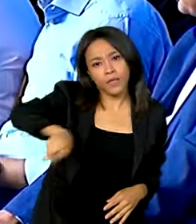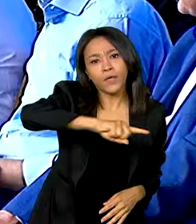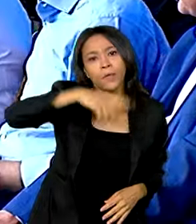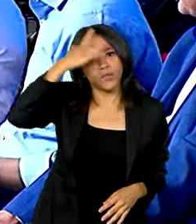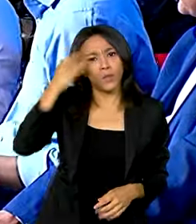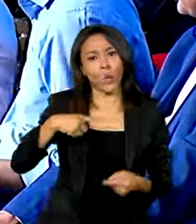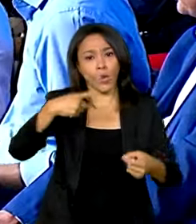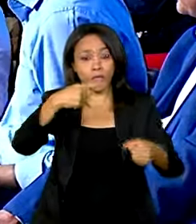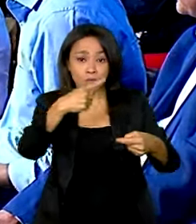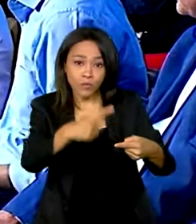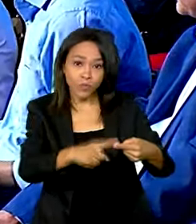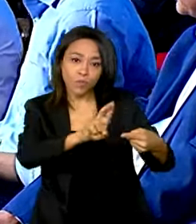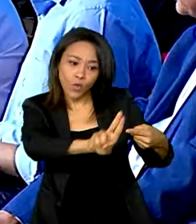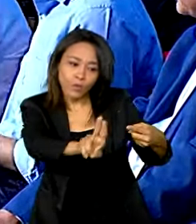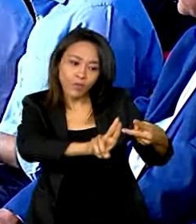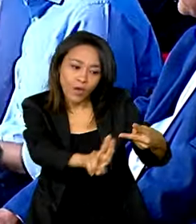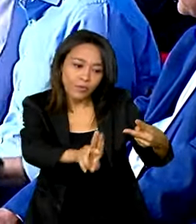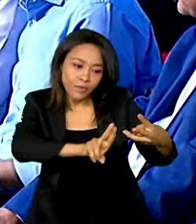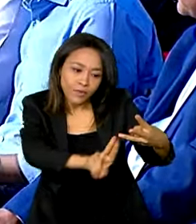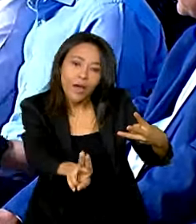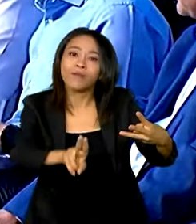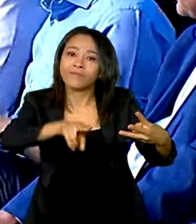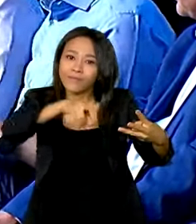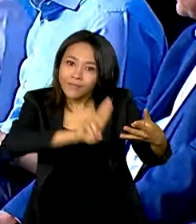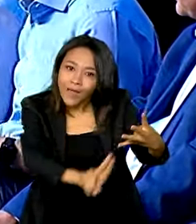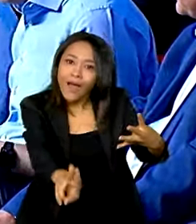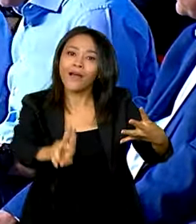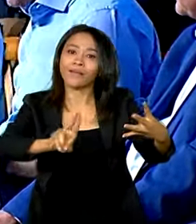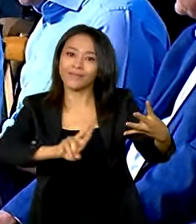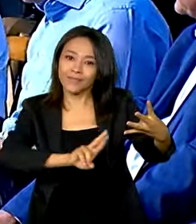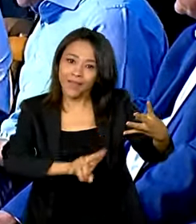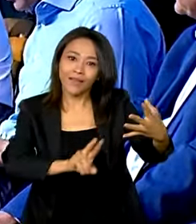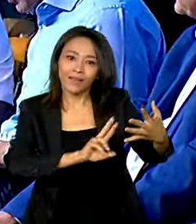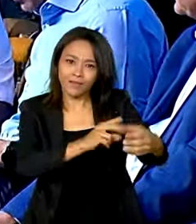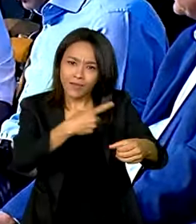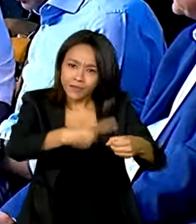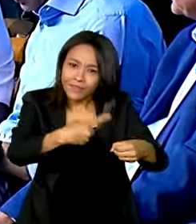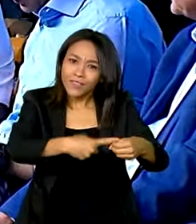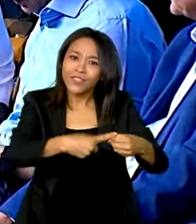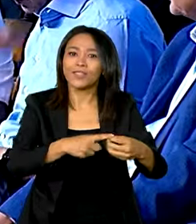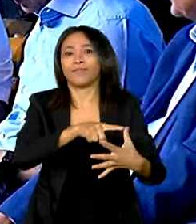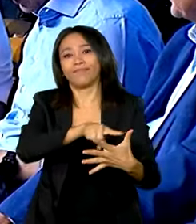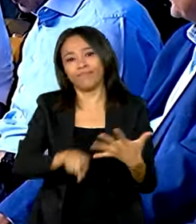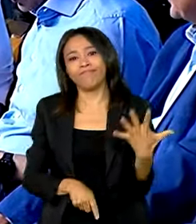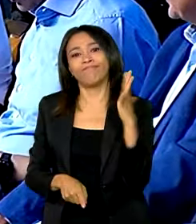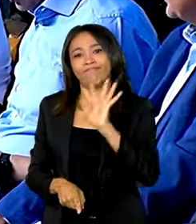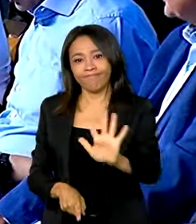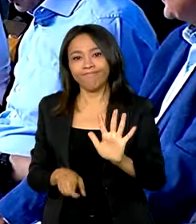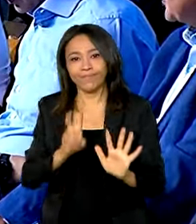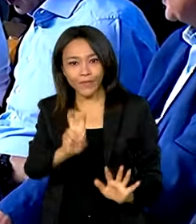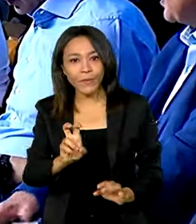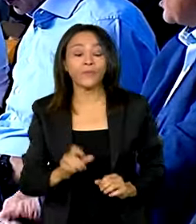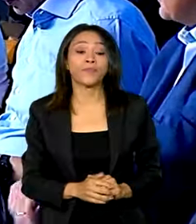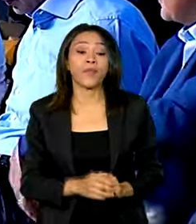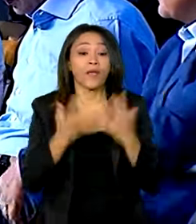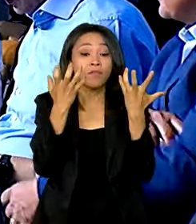Apodi, de Açu, de São Paulo, do Potengi, de Parnamirim e de Natal. Nós